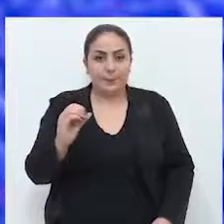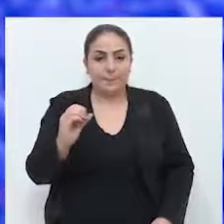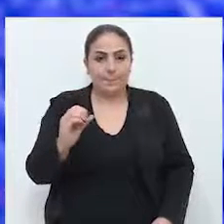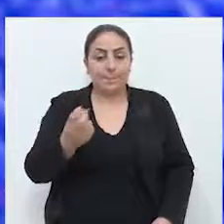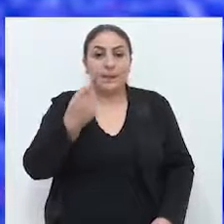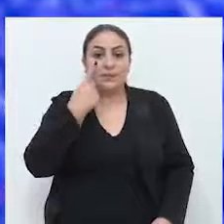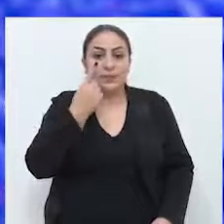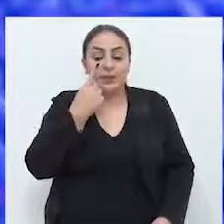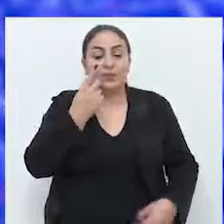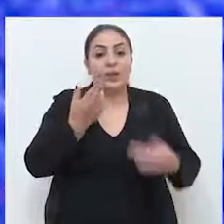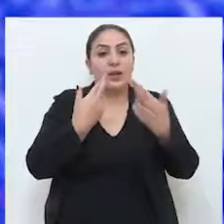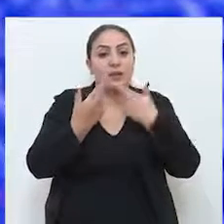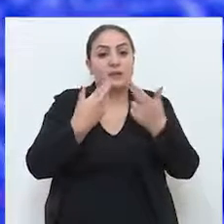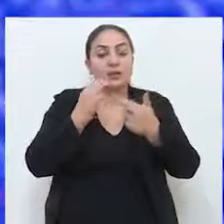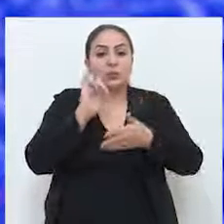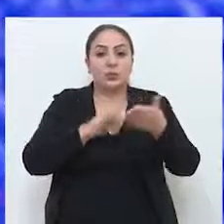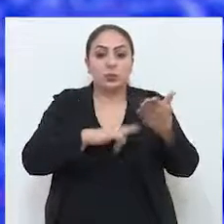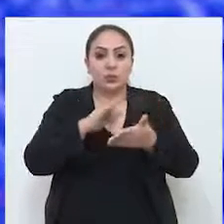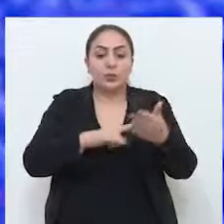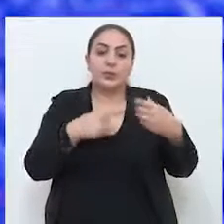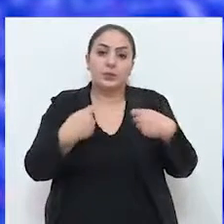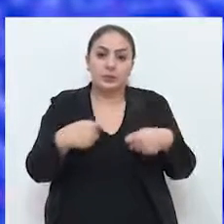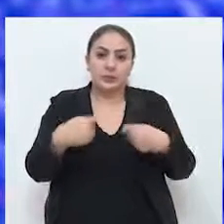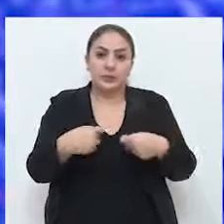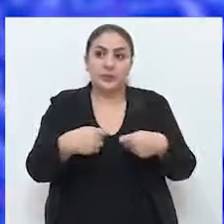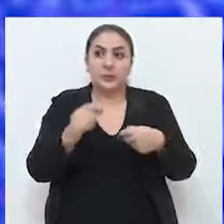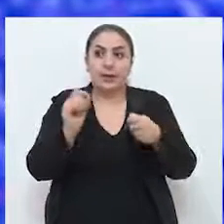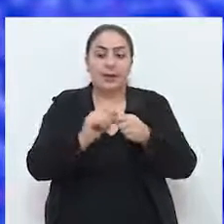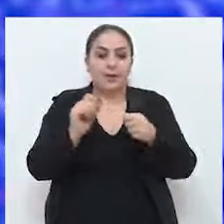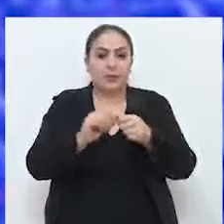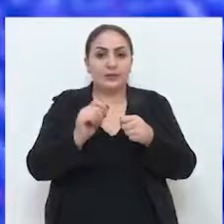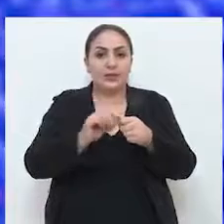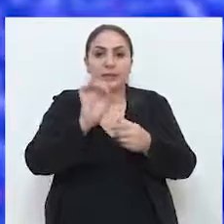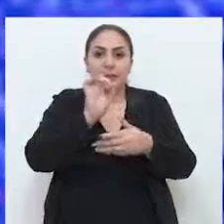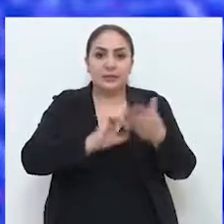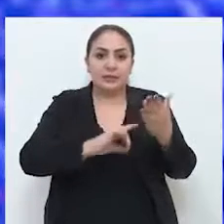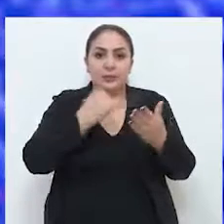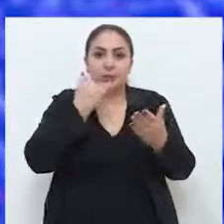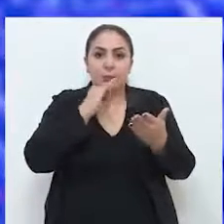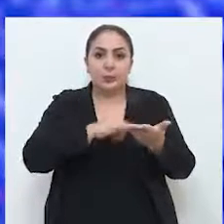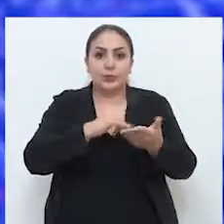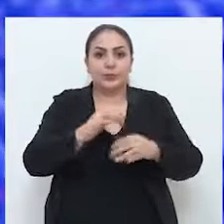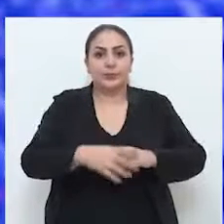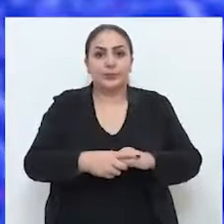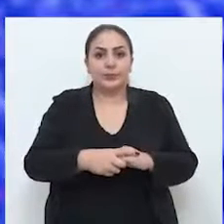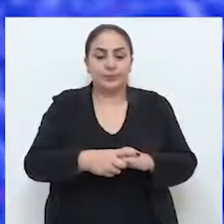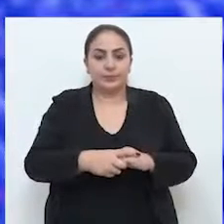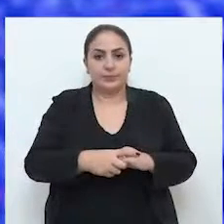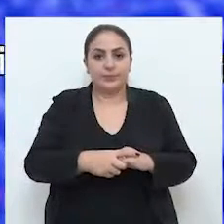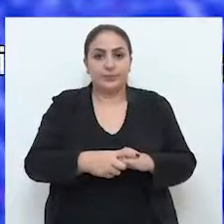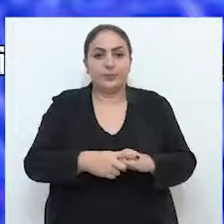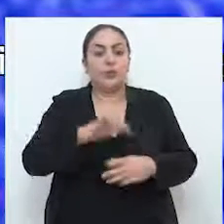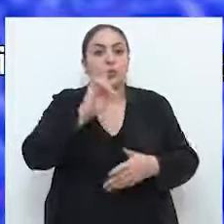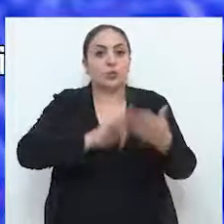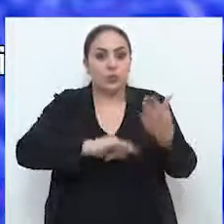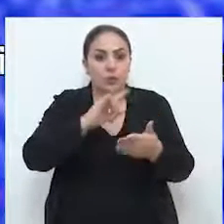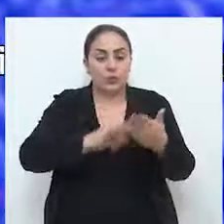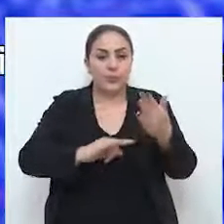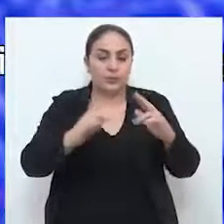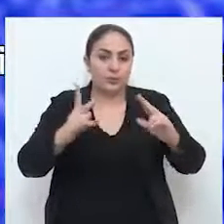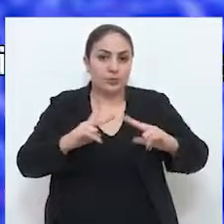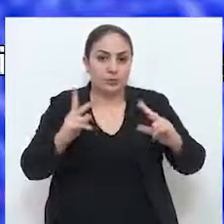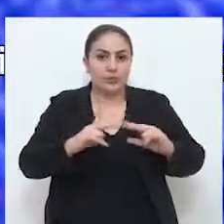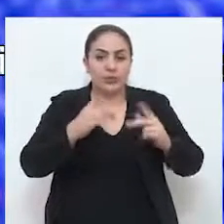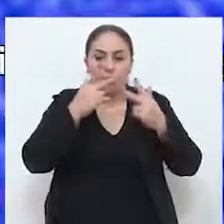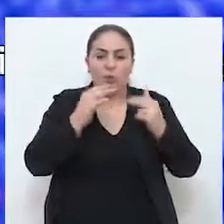5499769180. Confira a relação dos documentos necessários para realizar a declaração do imposto.